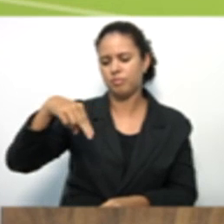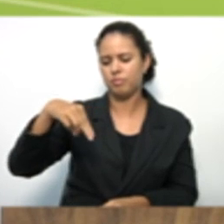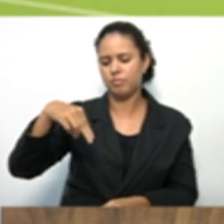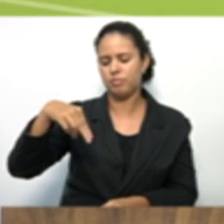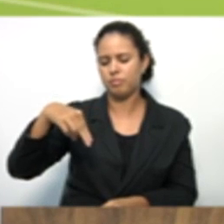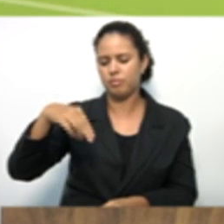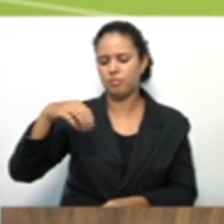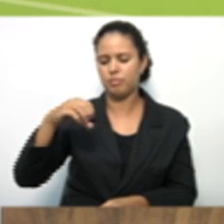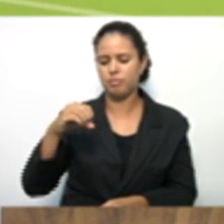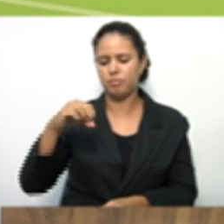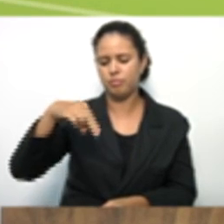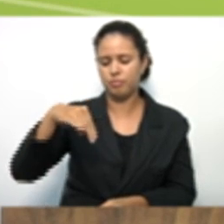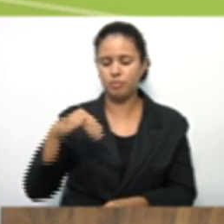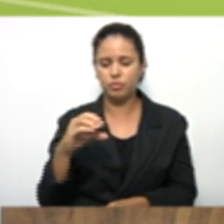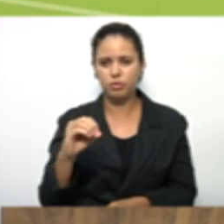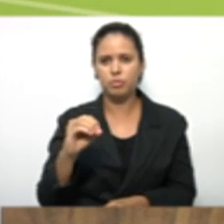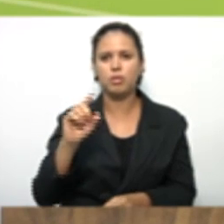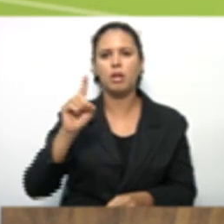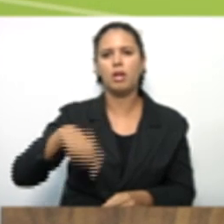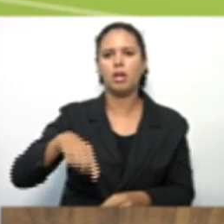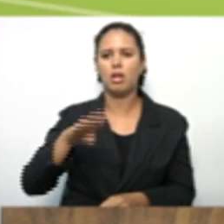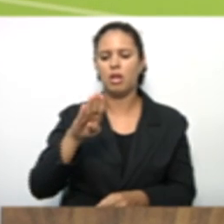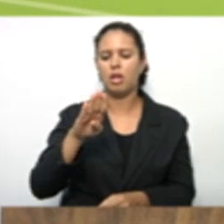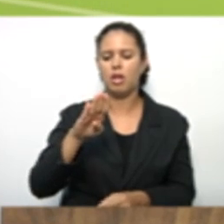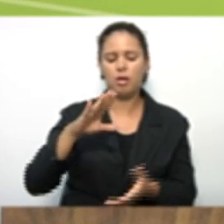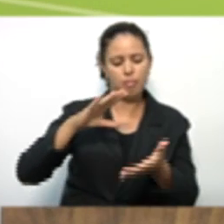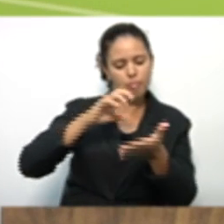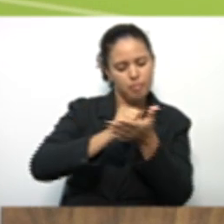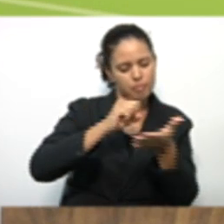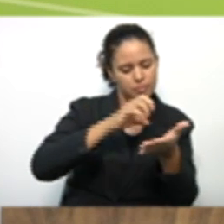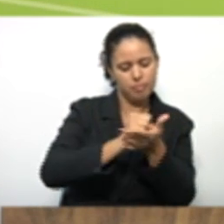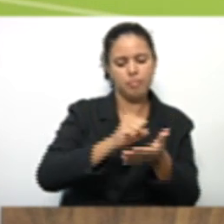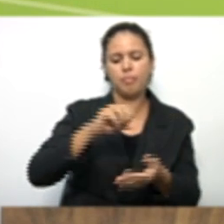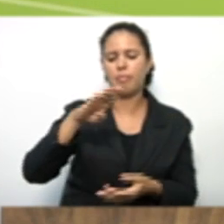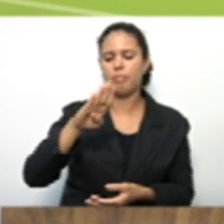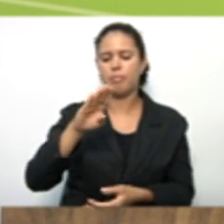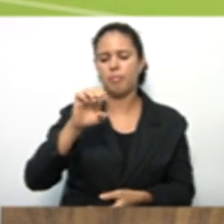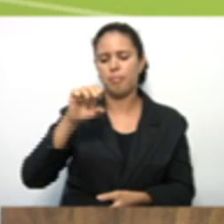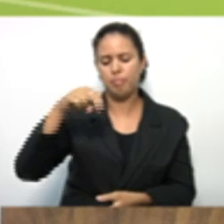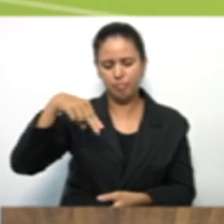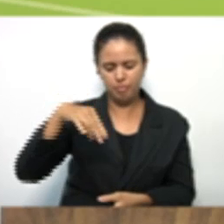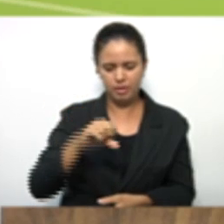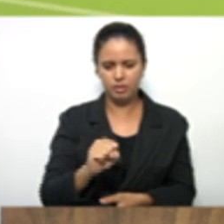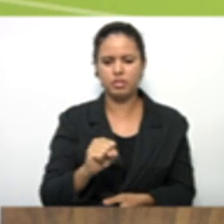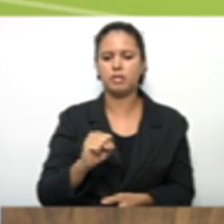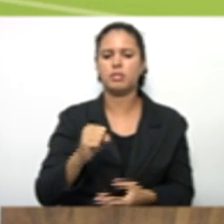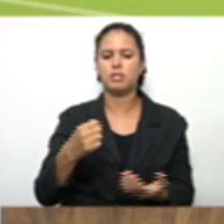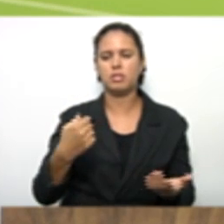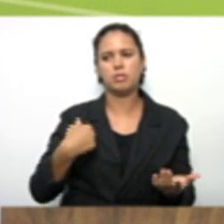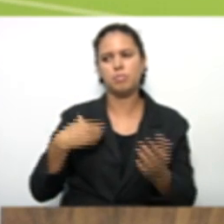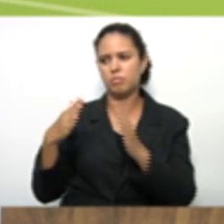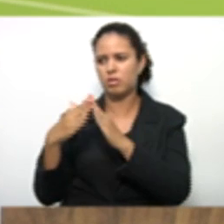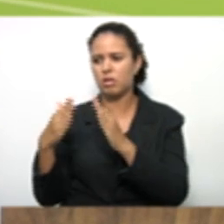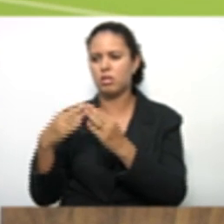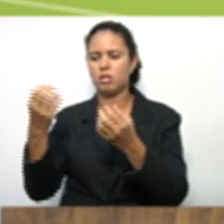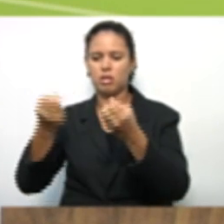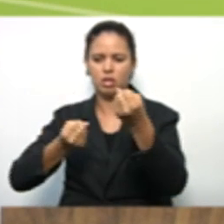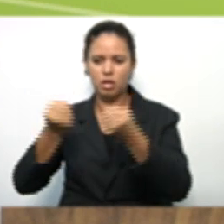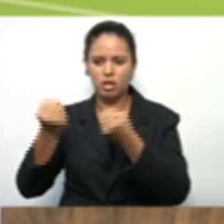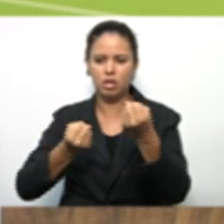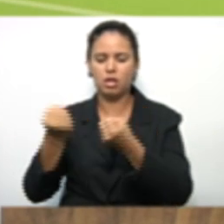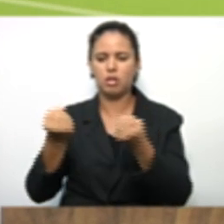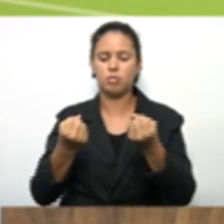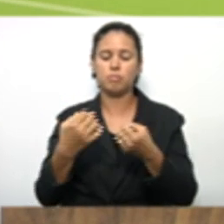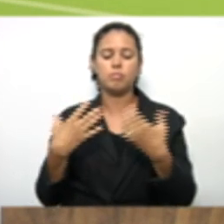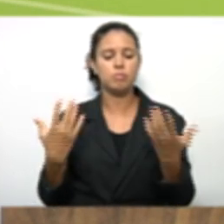direitos, menos obrigações. Bens é o quê? A parte material, né? São os imóveis, os carros.